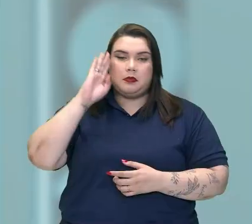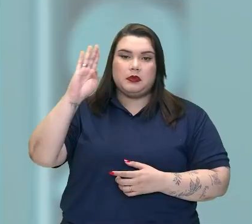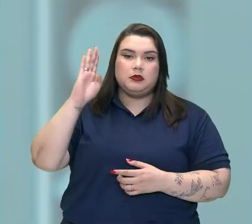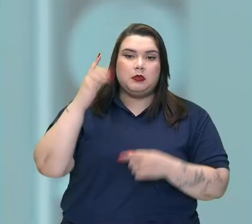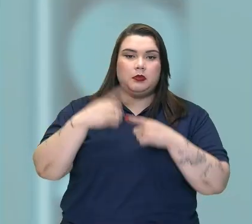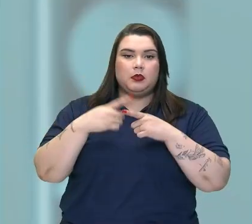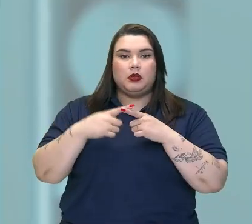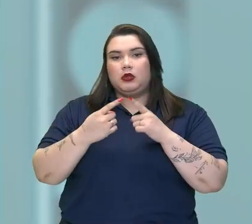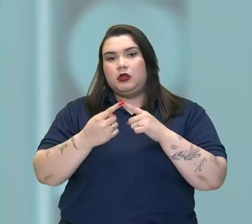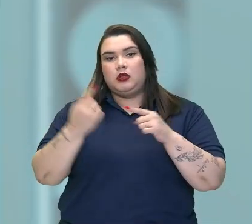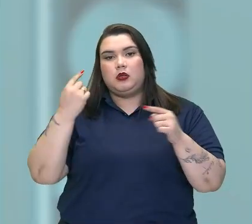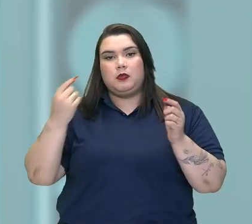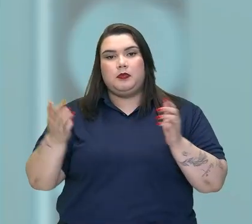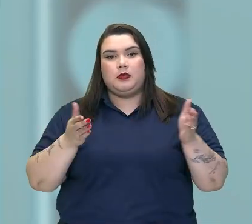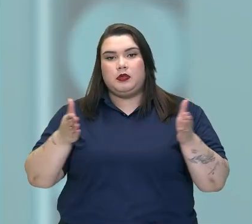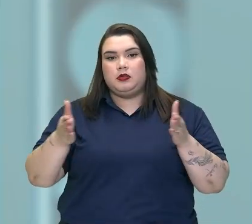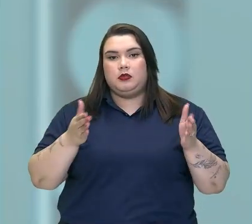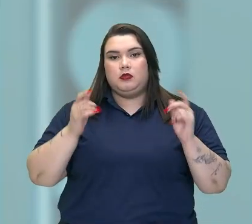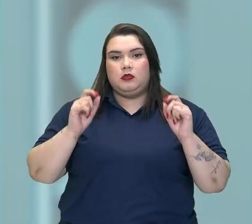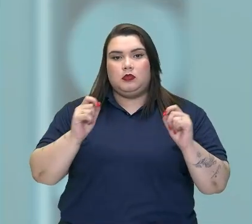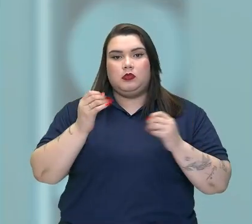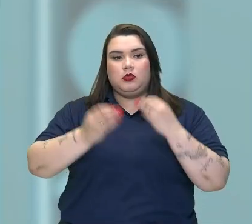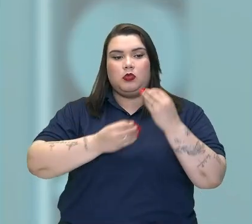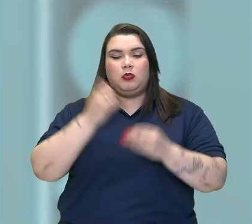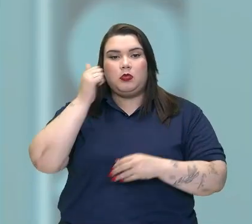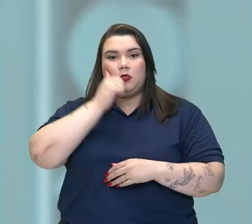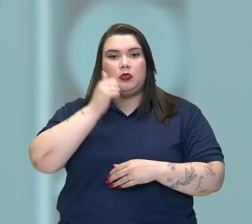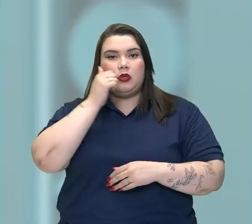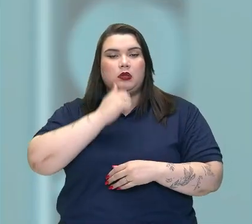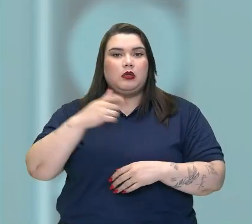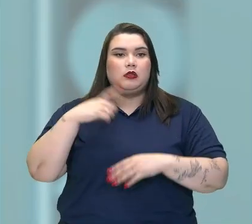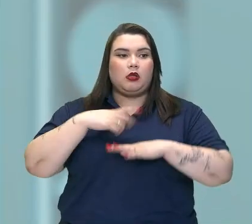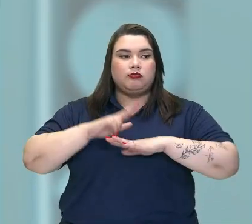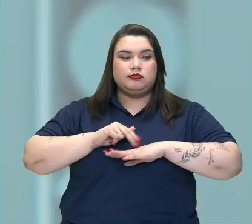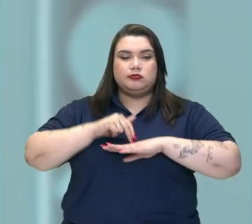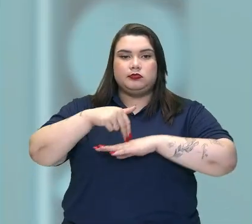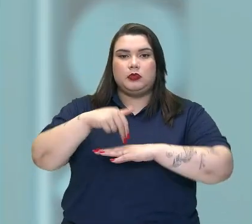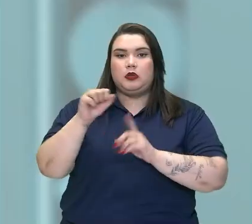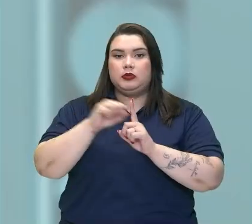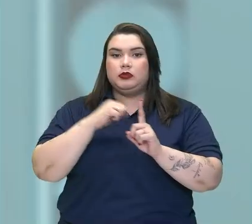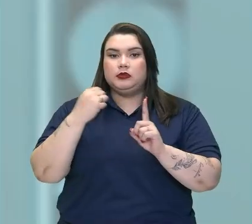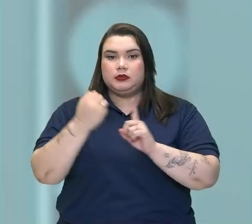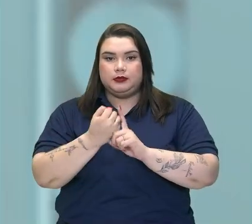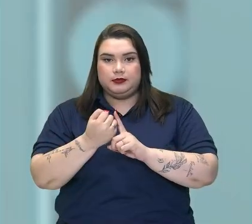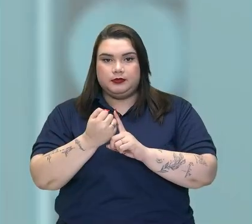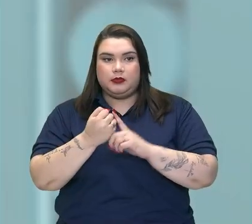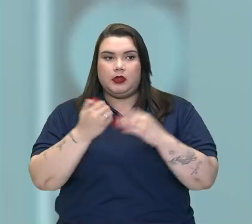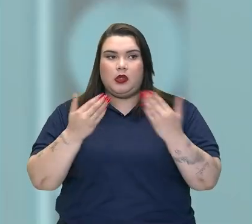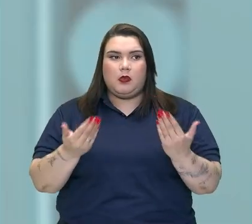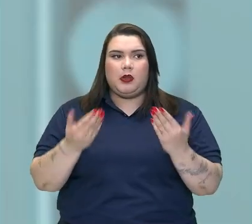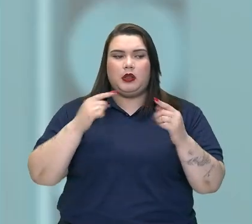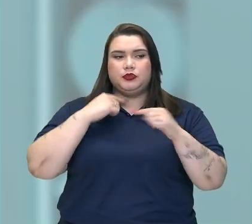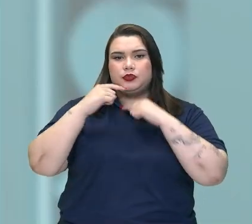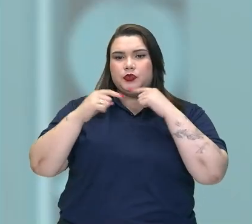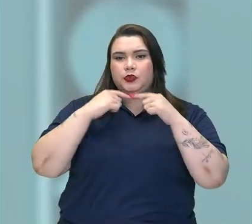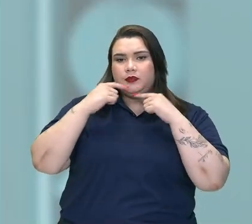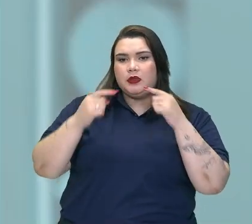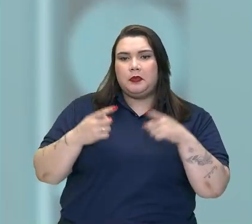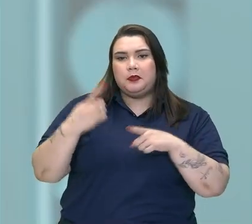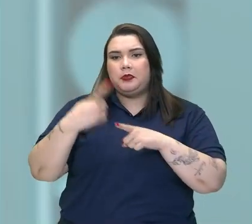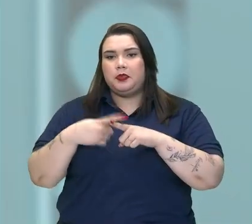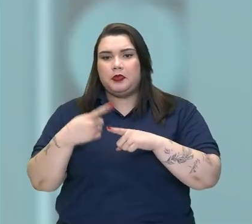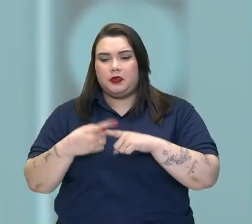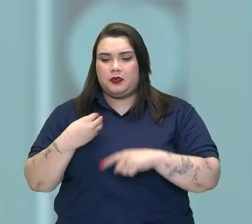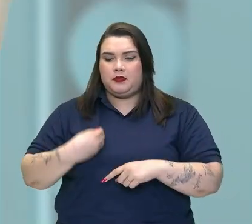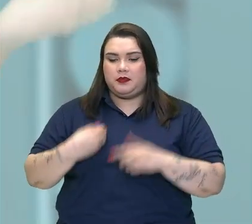nós tínhamos também a questão da posição das mulheres na sociedade. E uma das indagações que elas fazem é: por que eu